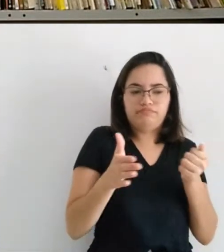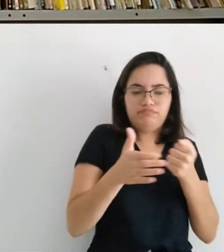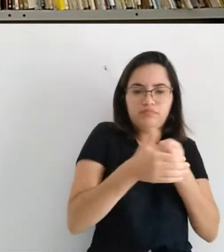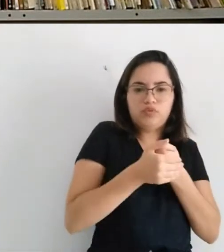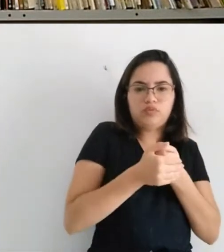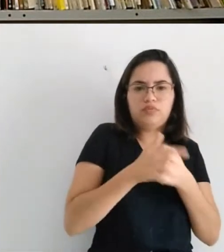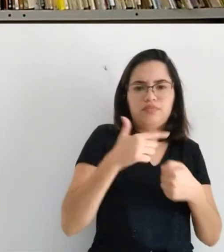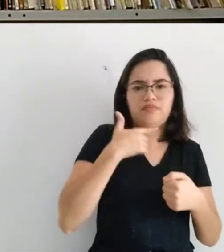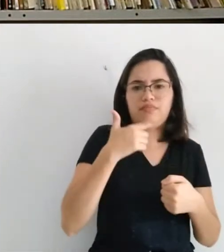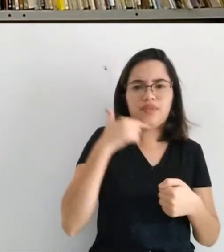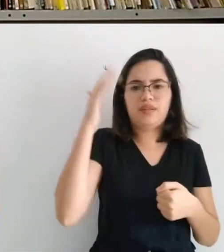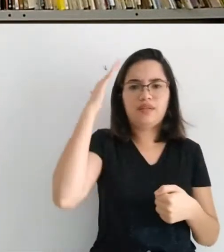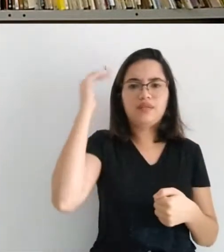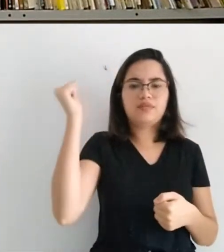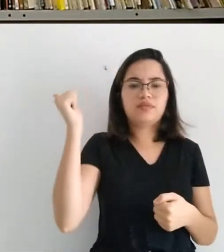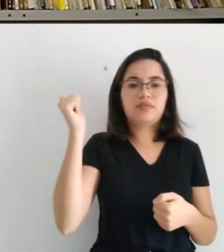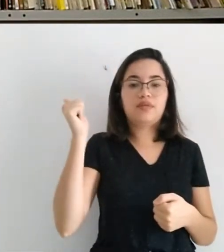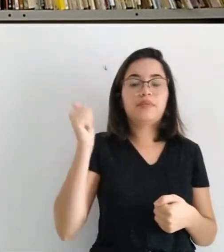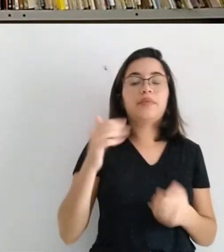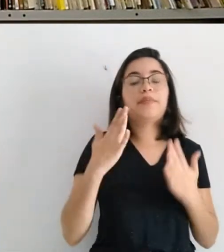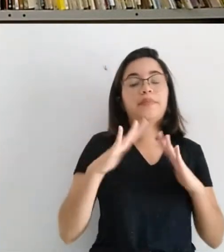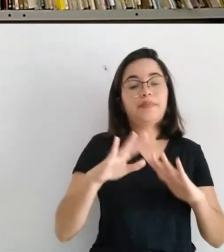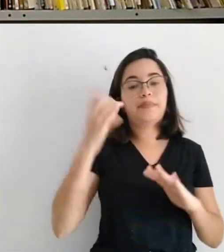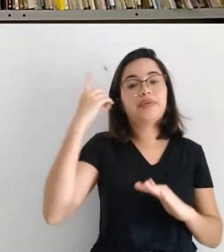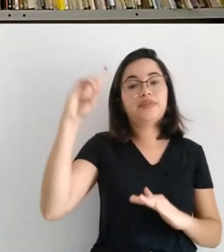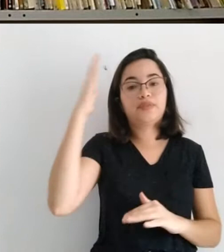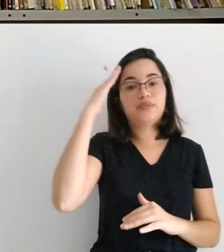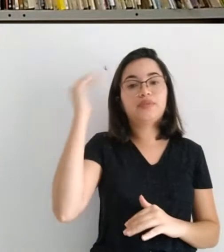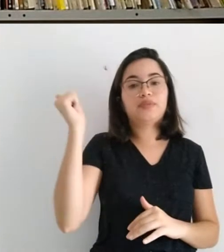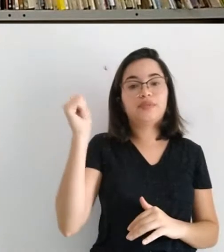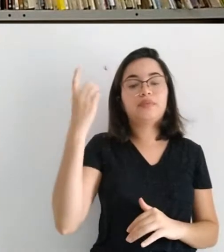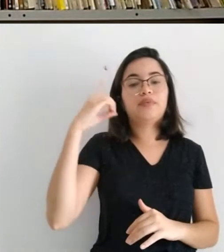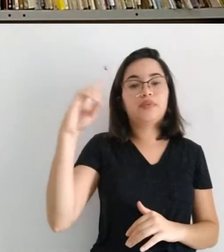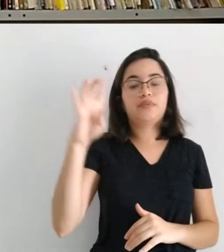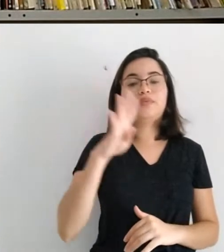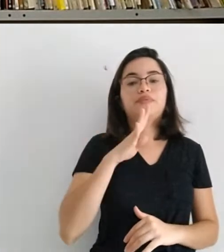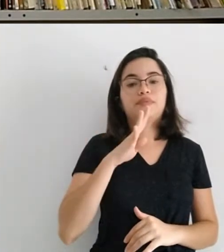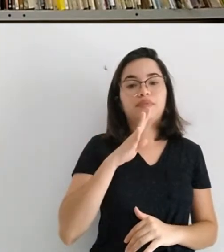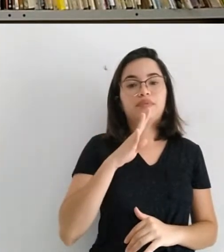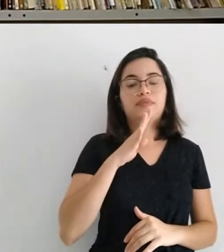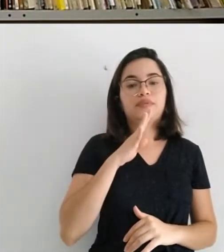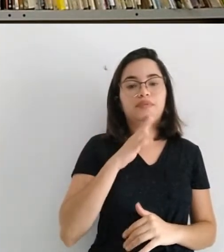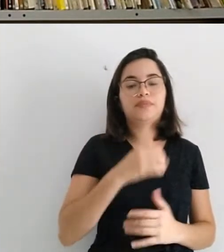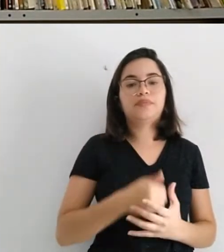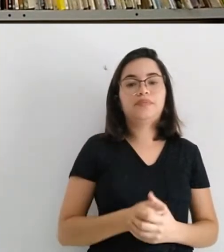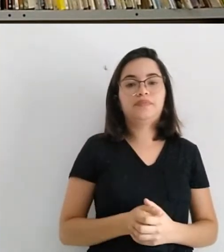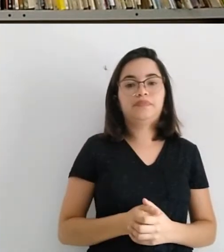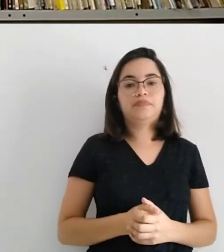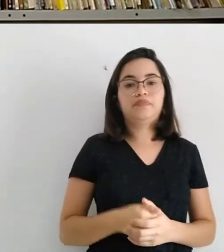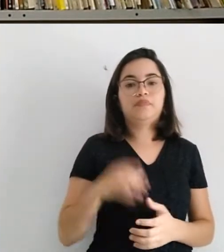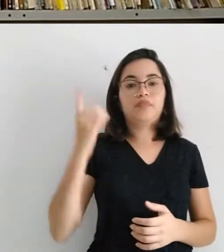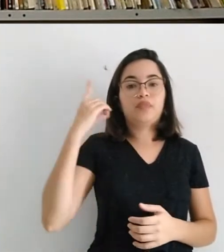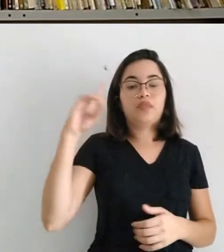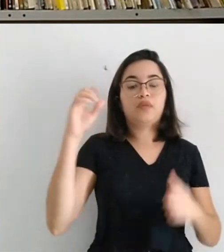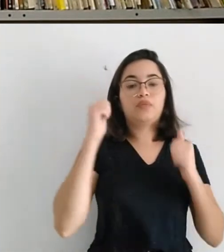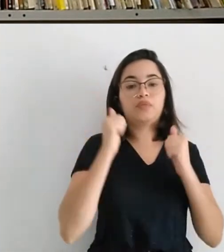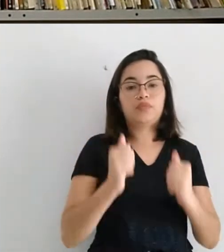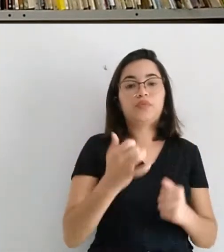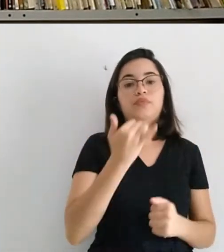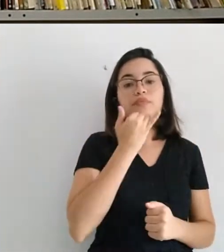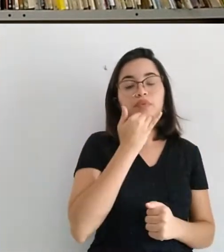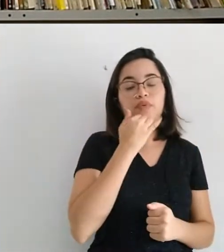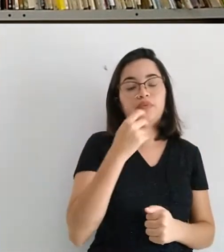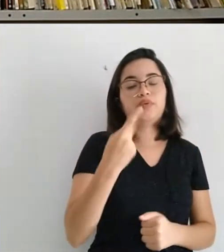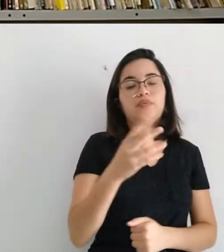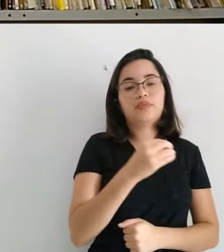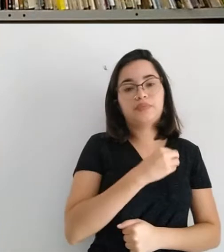oculto, ninguém sabe. Deus sabe, Deus conhece, e Deus pode perdoar